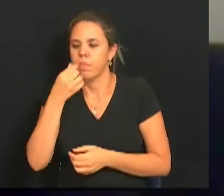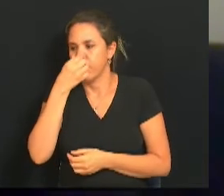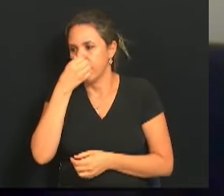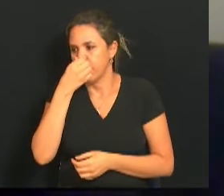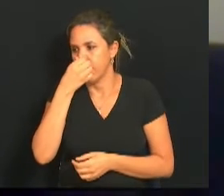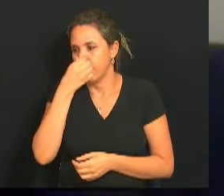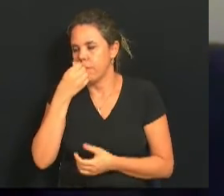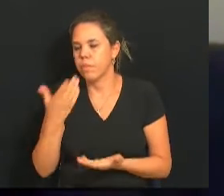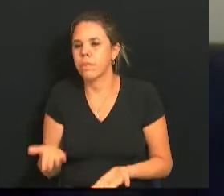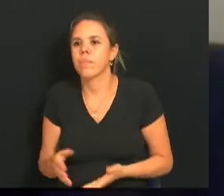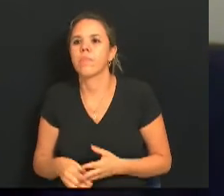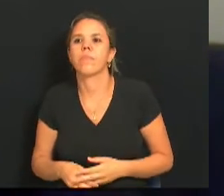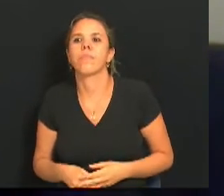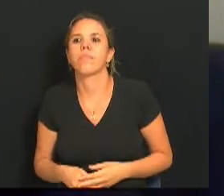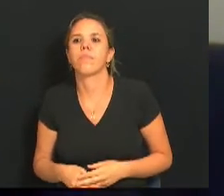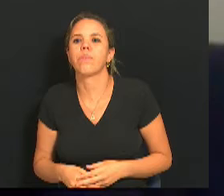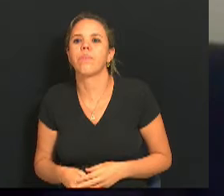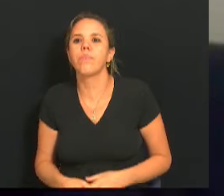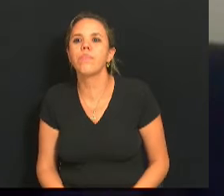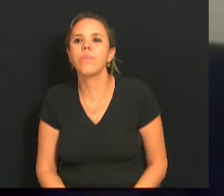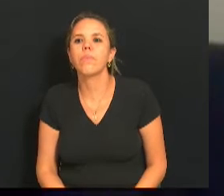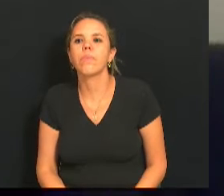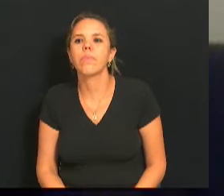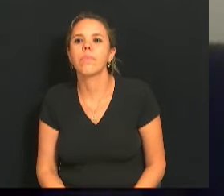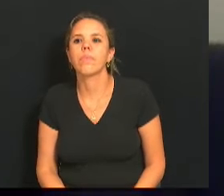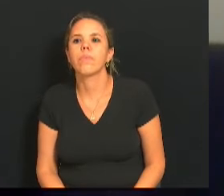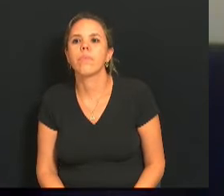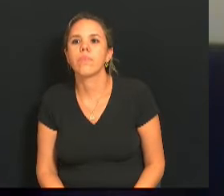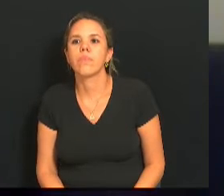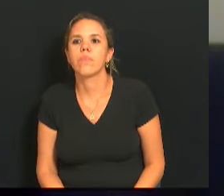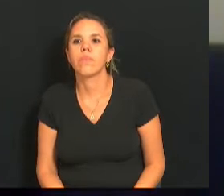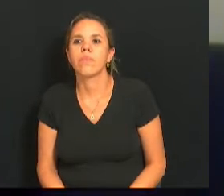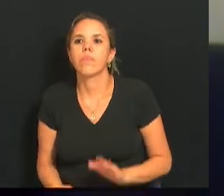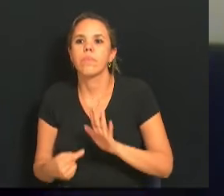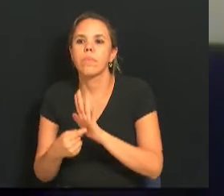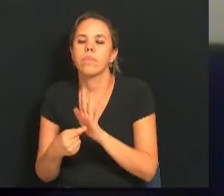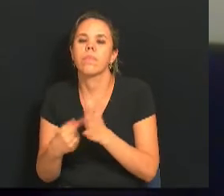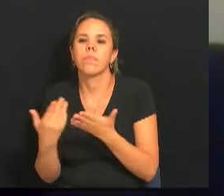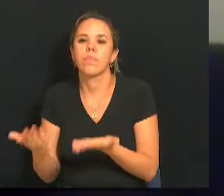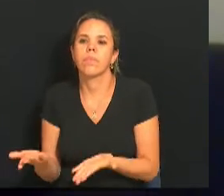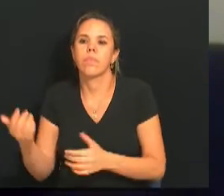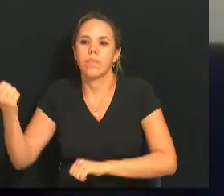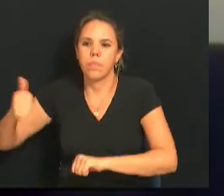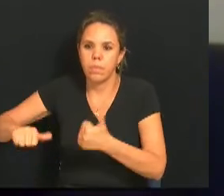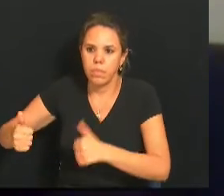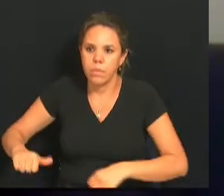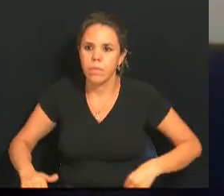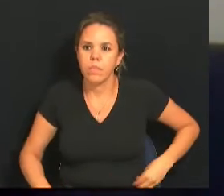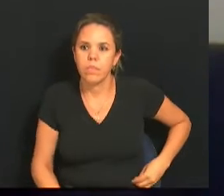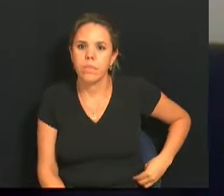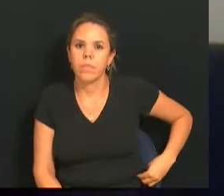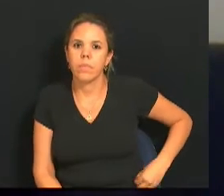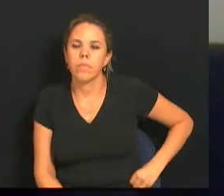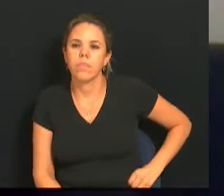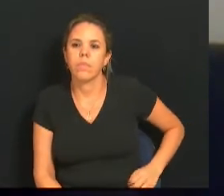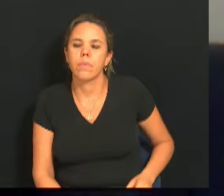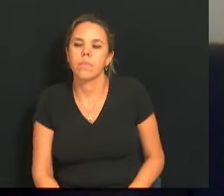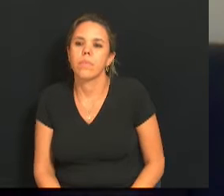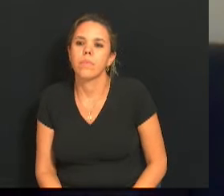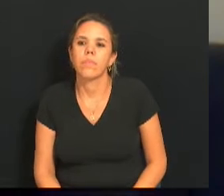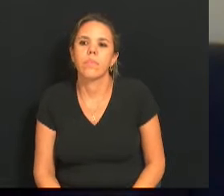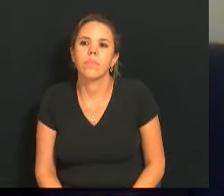é que seja apresentado ali uma forma de avaliação, né,